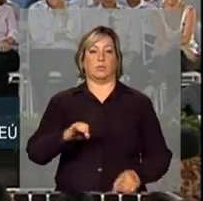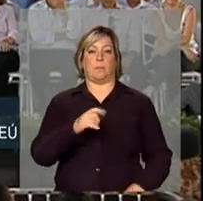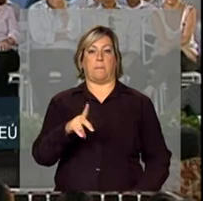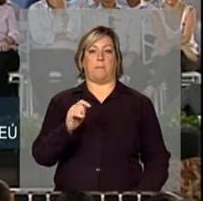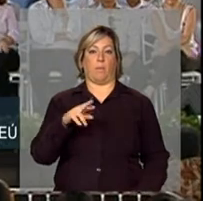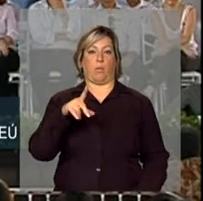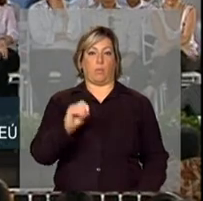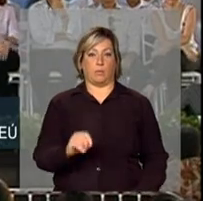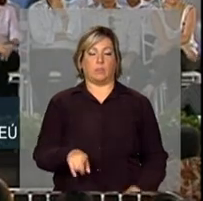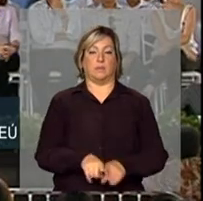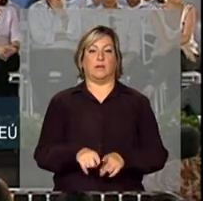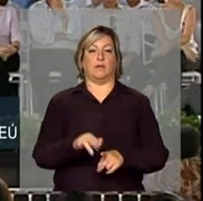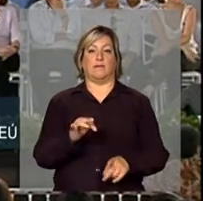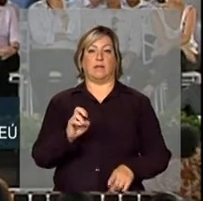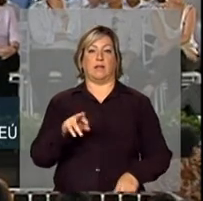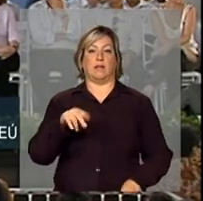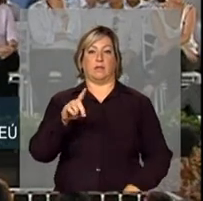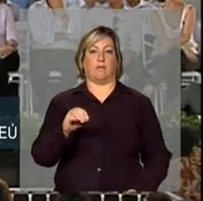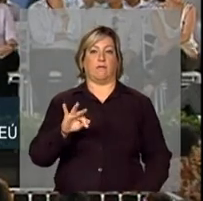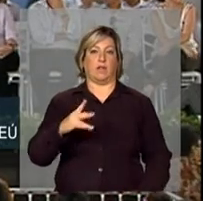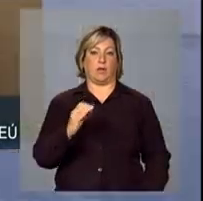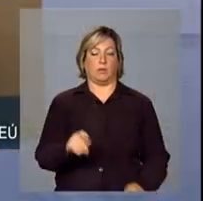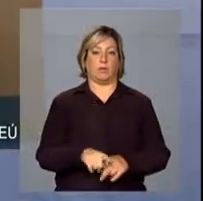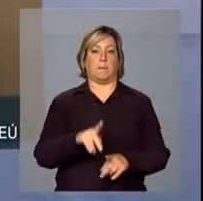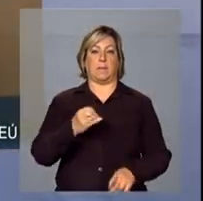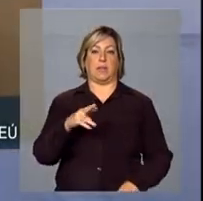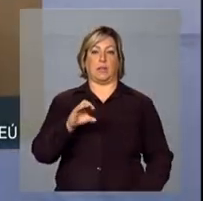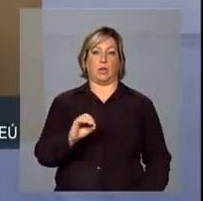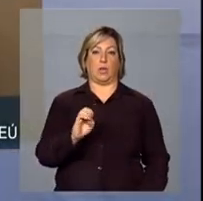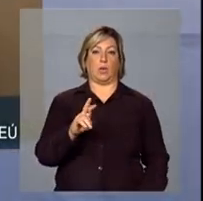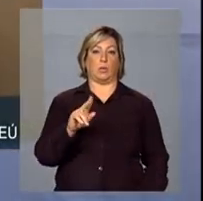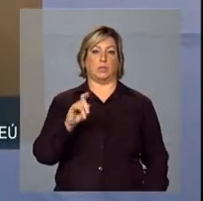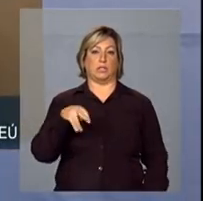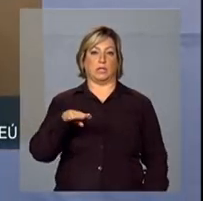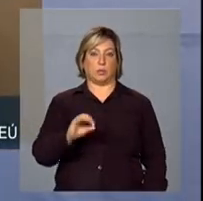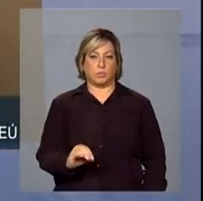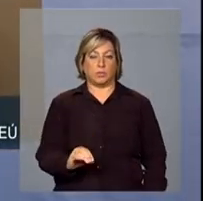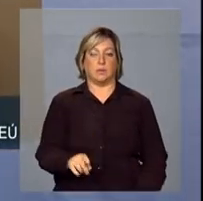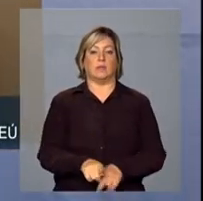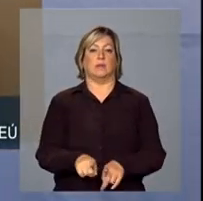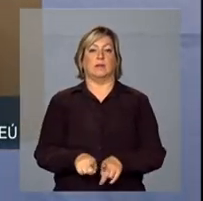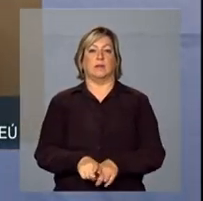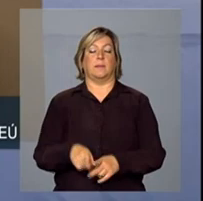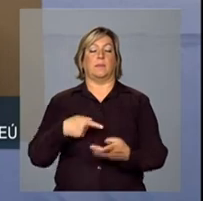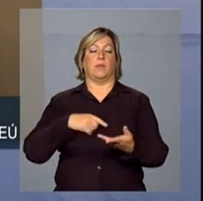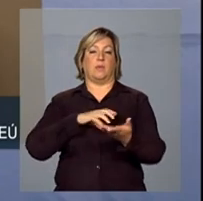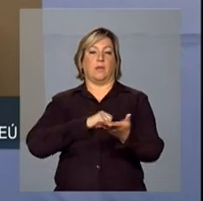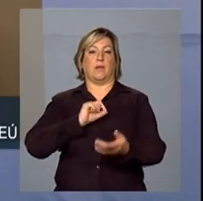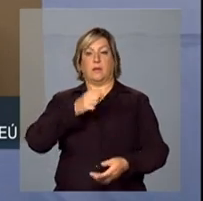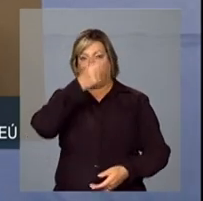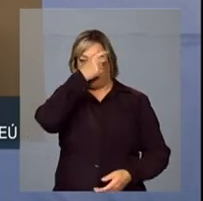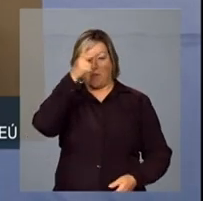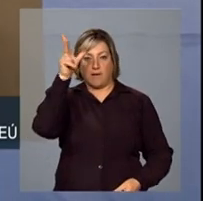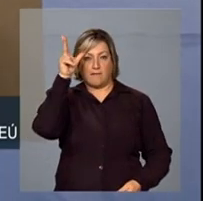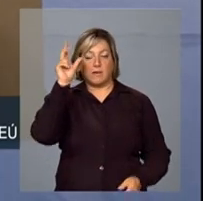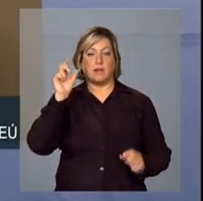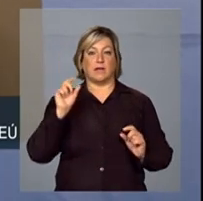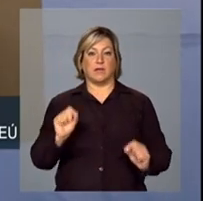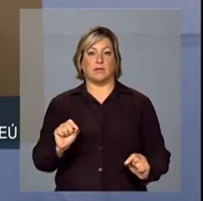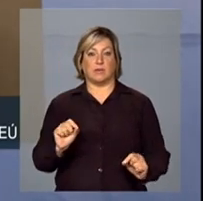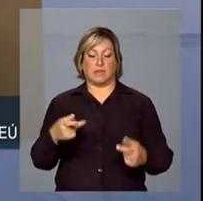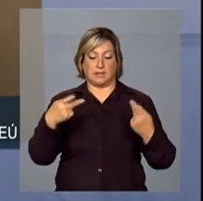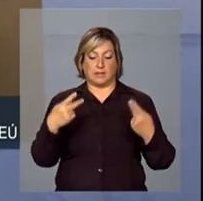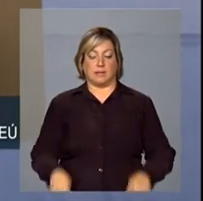Paulo, Fernando Filho, Pedro Eugênio, meu caro prefeito,